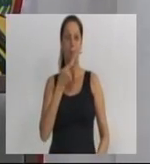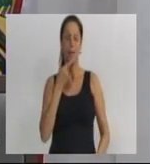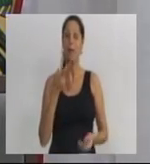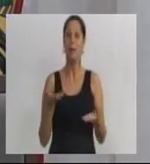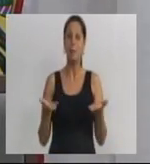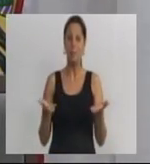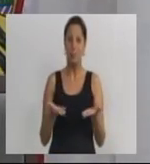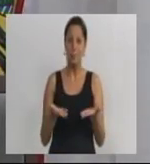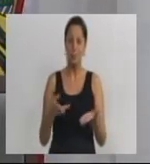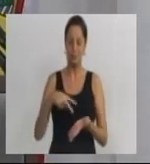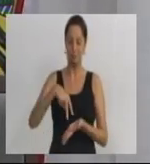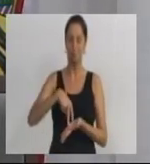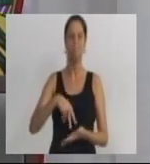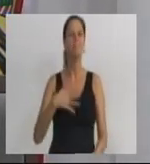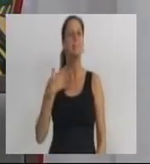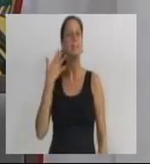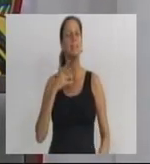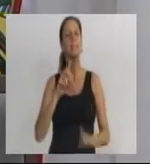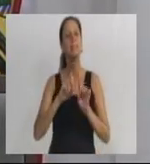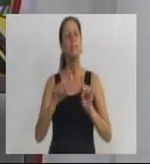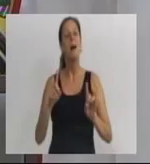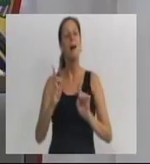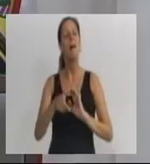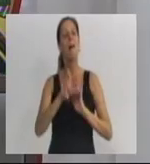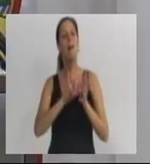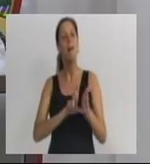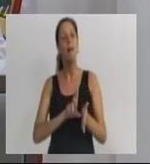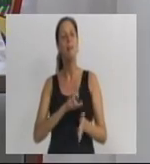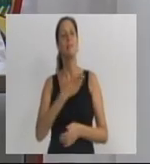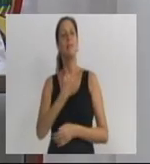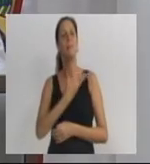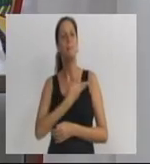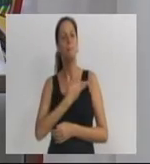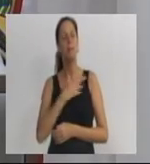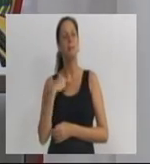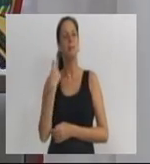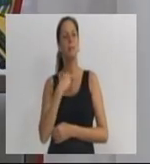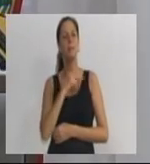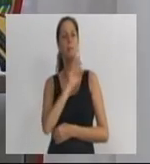tratar hoje da tribuna, mas ouvindo aqui as manifestações dos vereadores